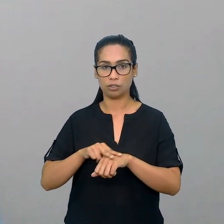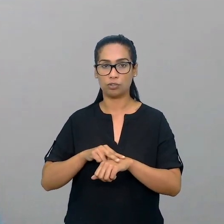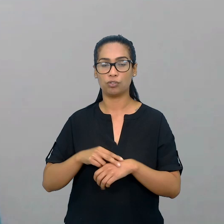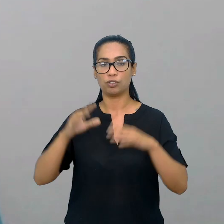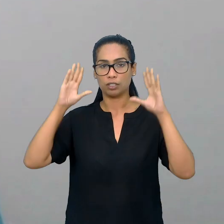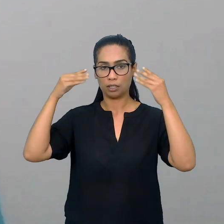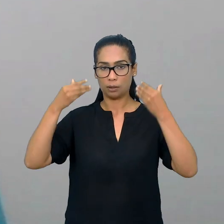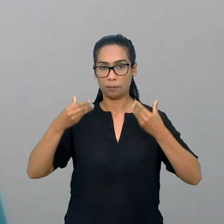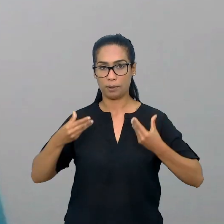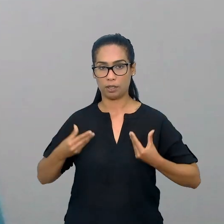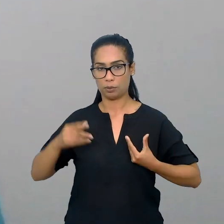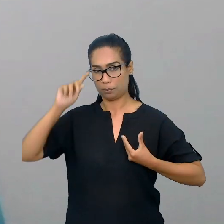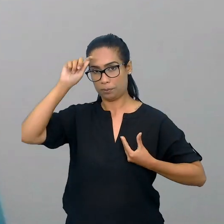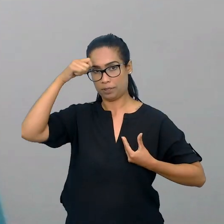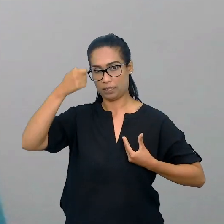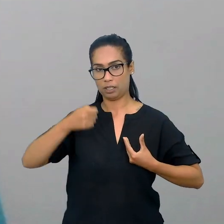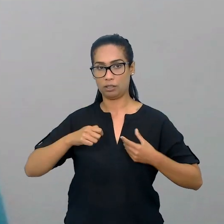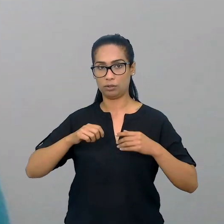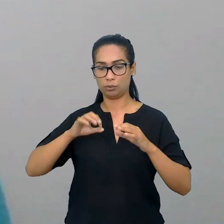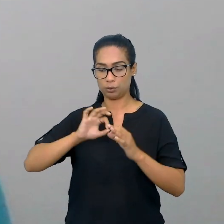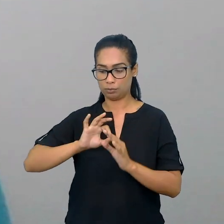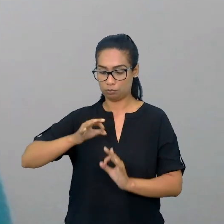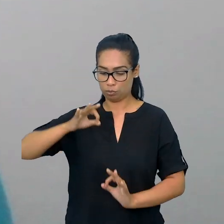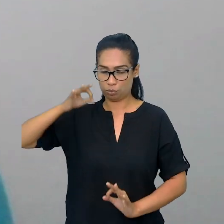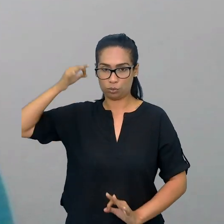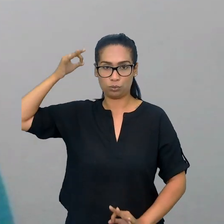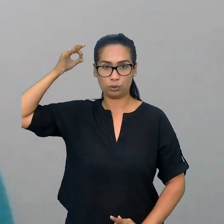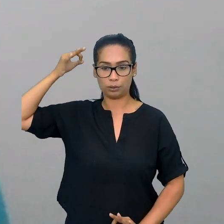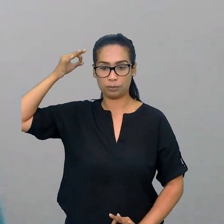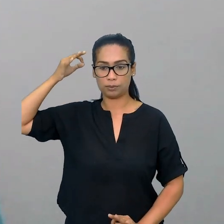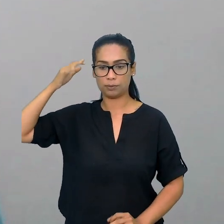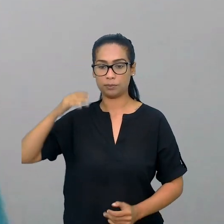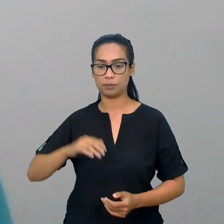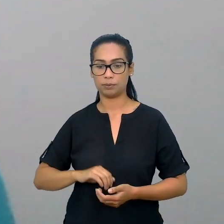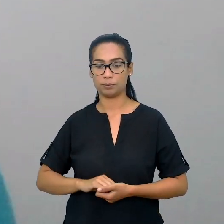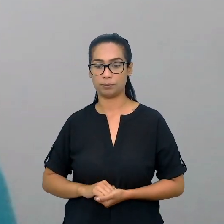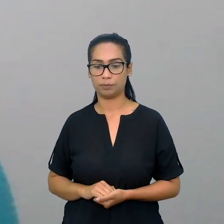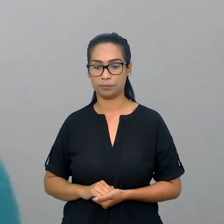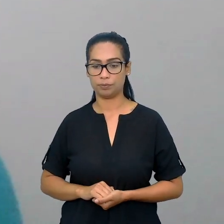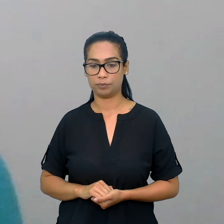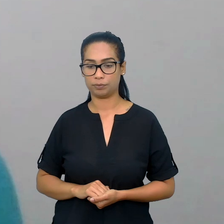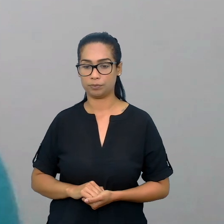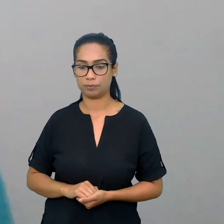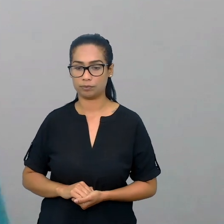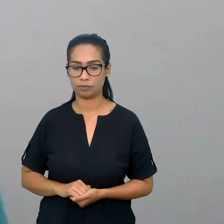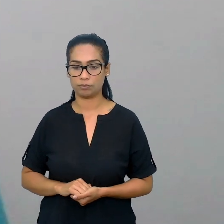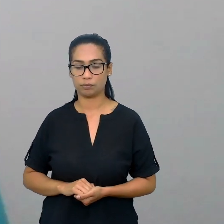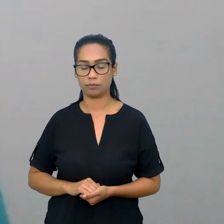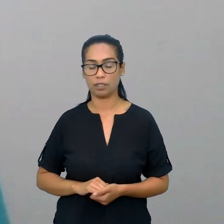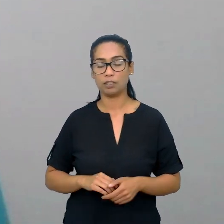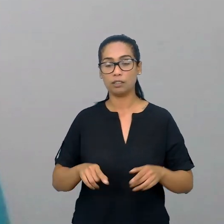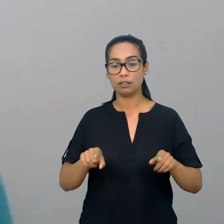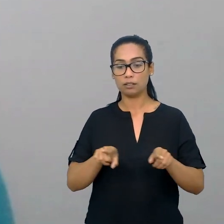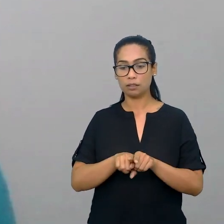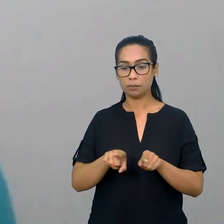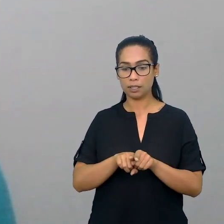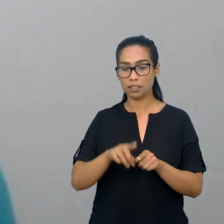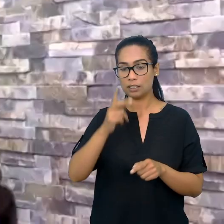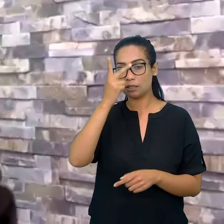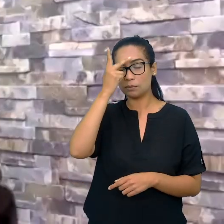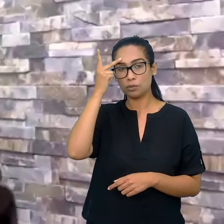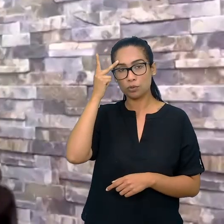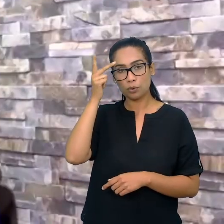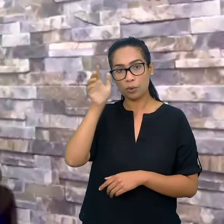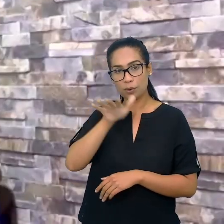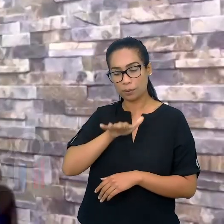longos e pretos. Vou passar para o João, para ele poder se apresentar, principalmente para o pessoal de Química, né, João? Isso aí,